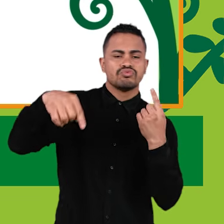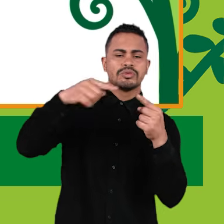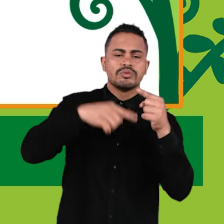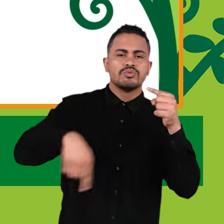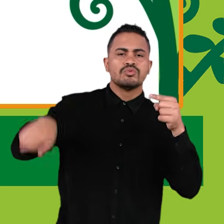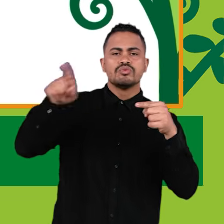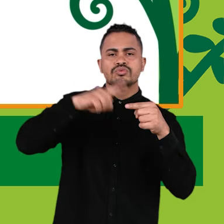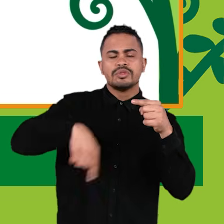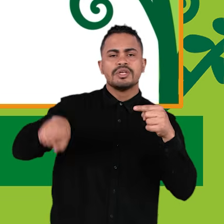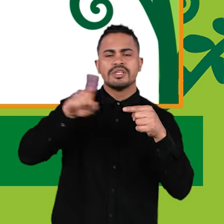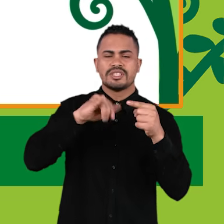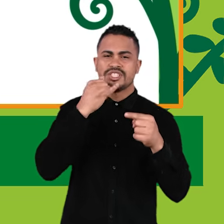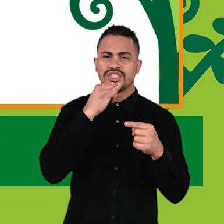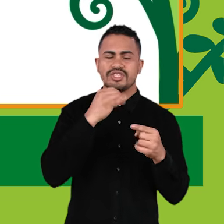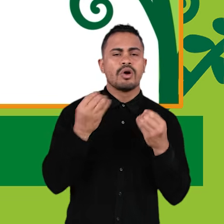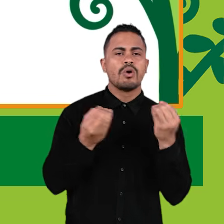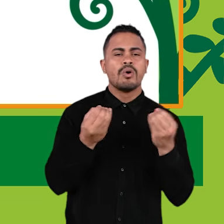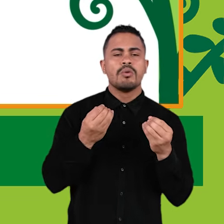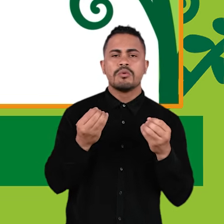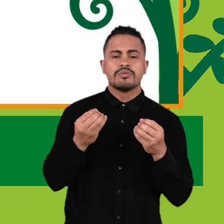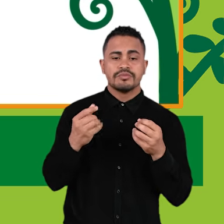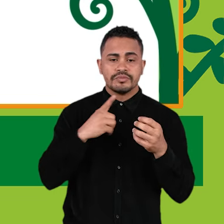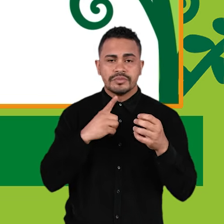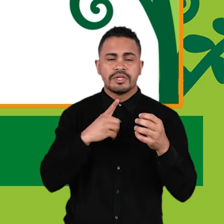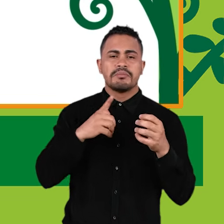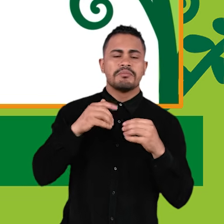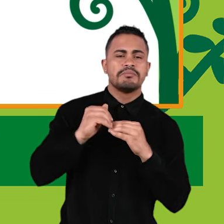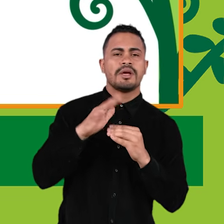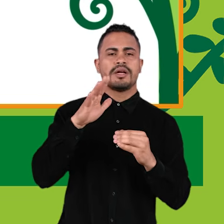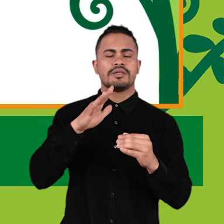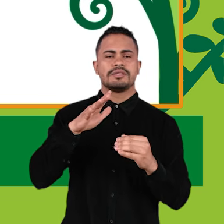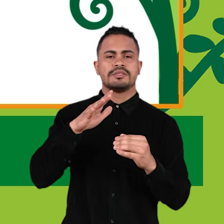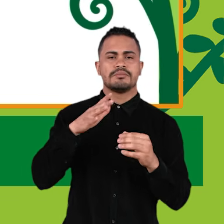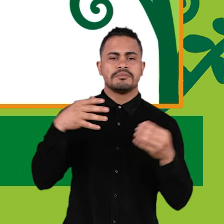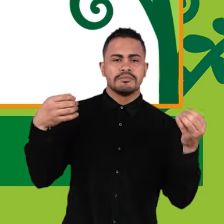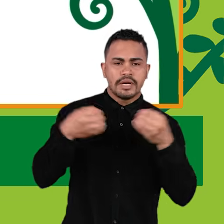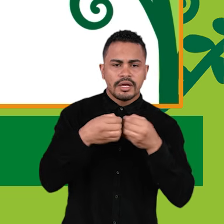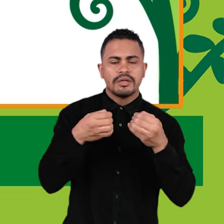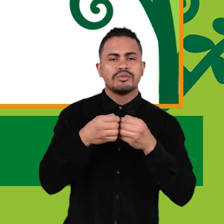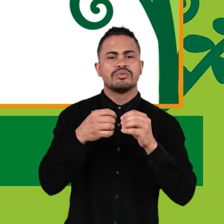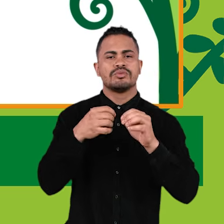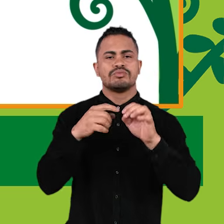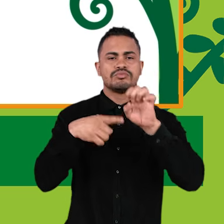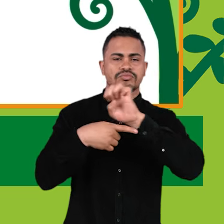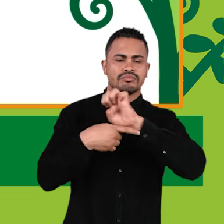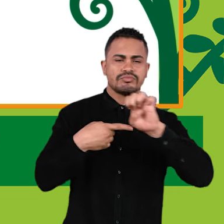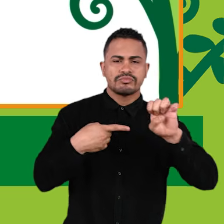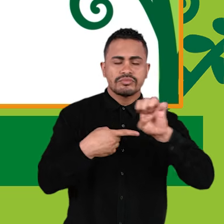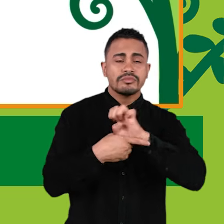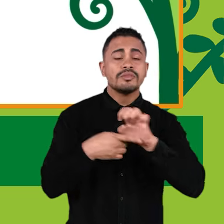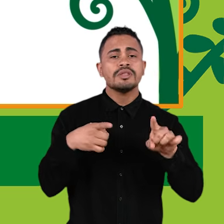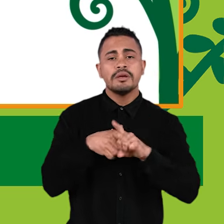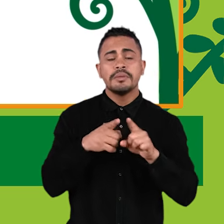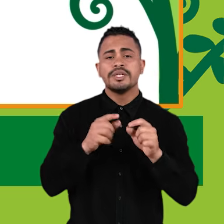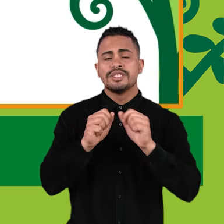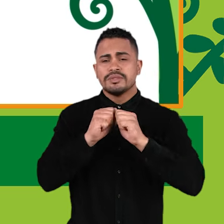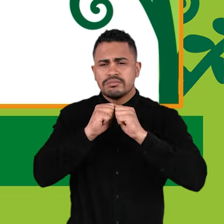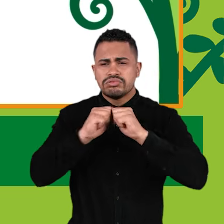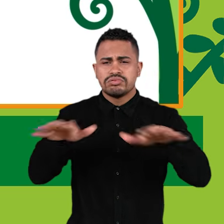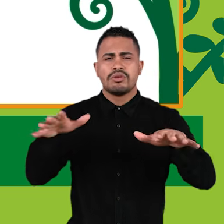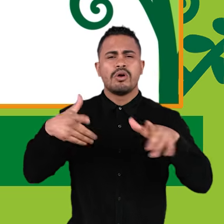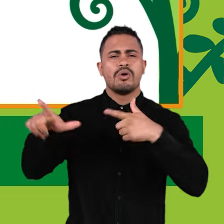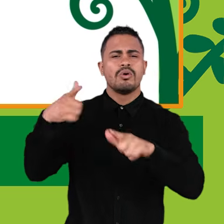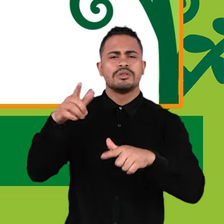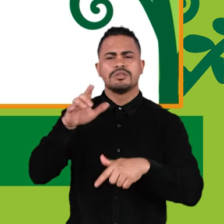ela atinge, como a imagem está mostrando aí, né, a região equatorial, e de lá ela dissipa para outras regiões do planeta, você vai ter